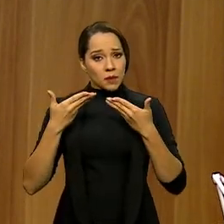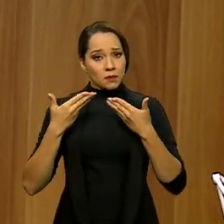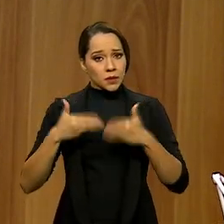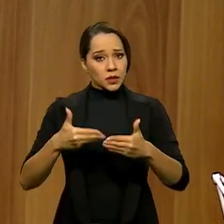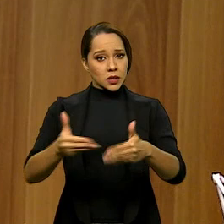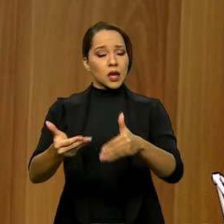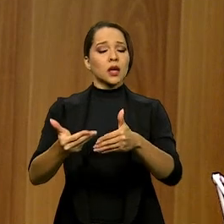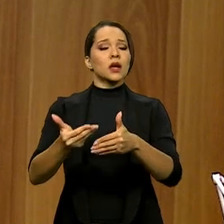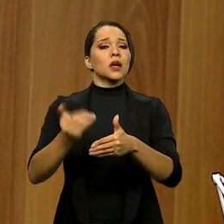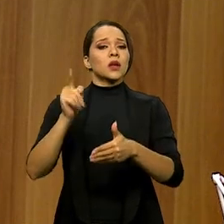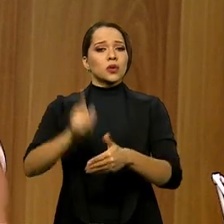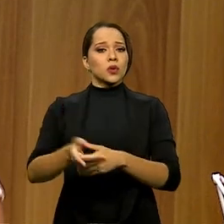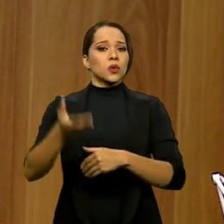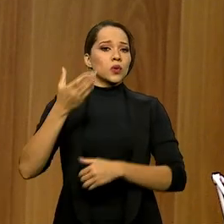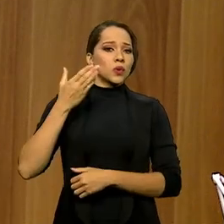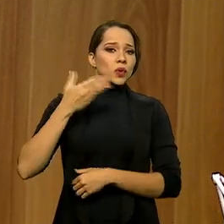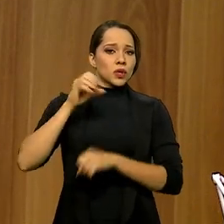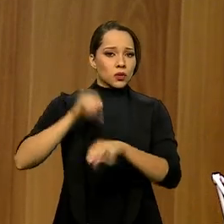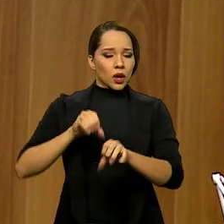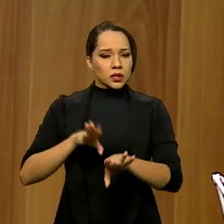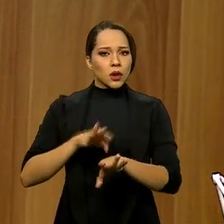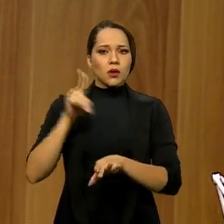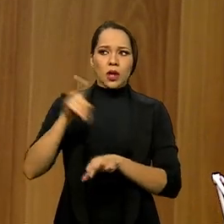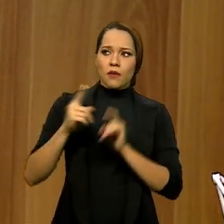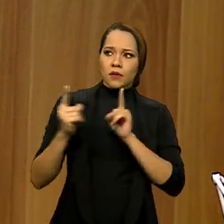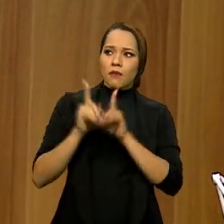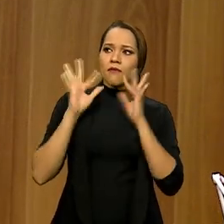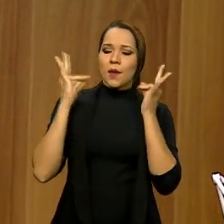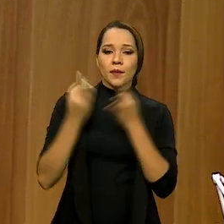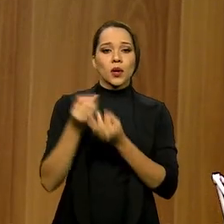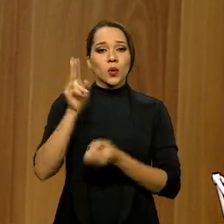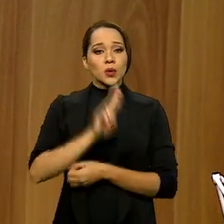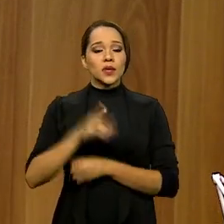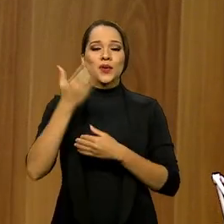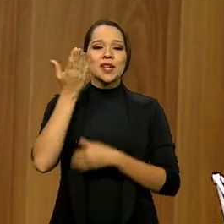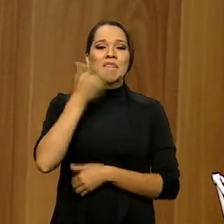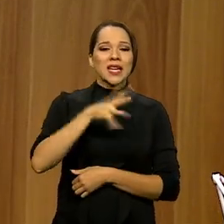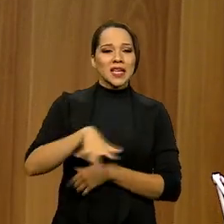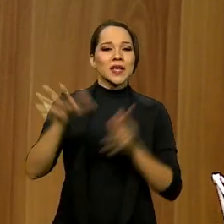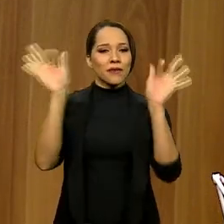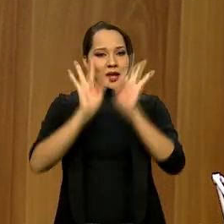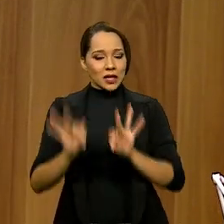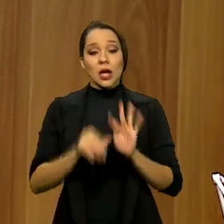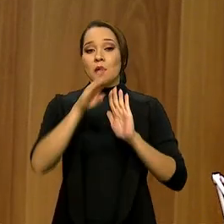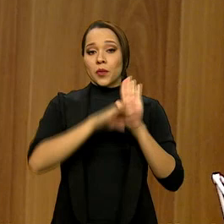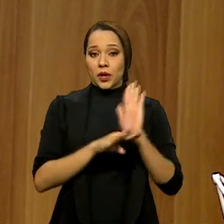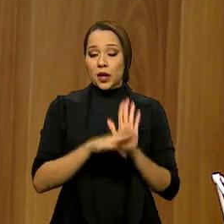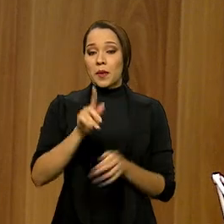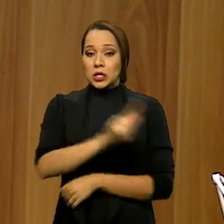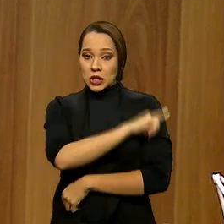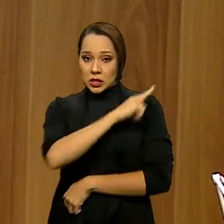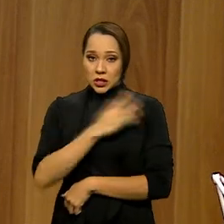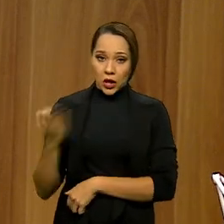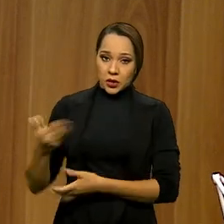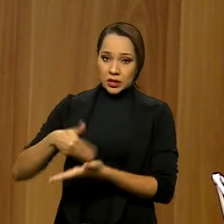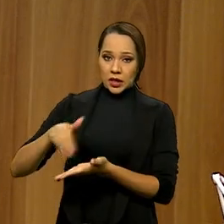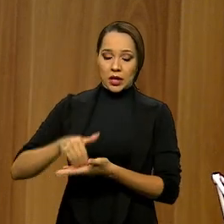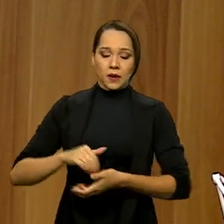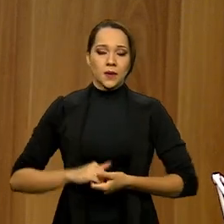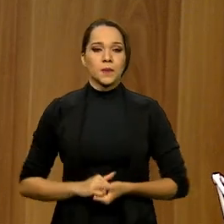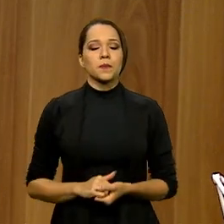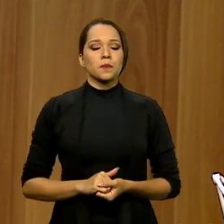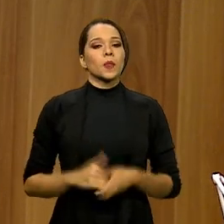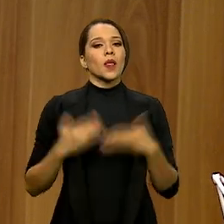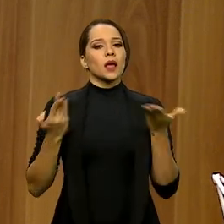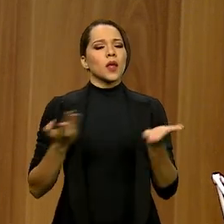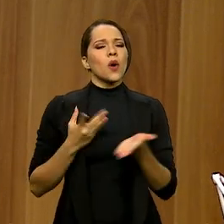de literacia, que elas vão chegar às famílias no Brasil através do Criança Feliz, que é um programa que está sob nossa gestão na secretaria.